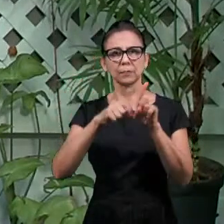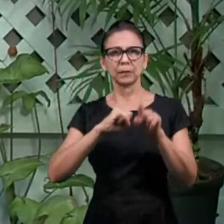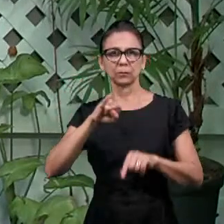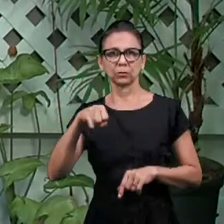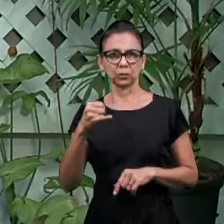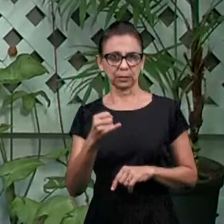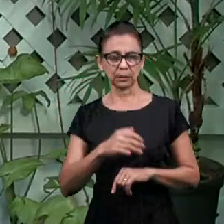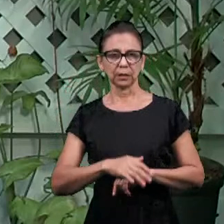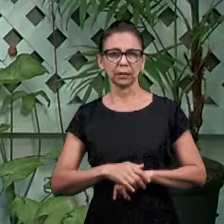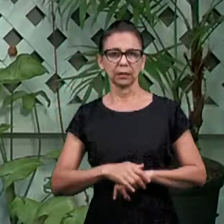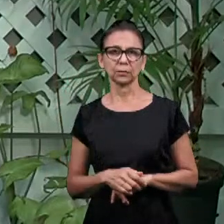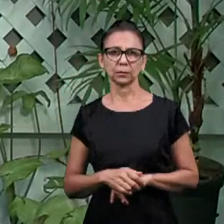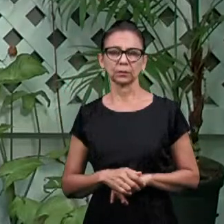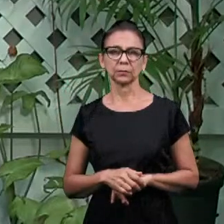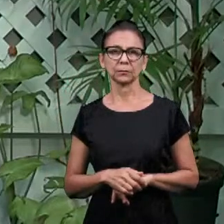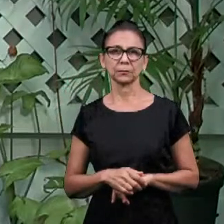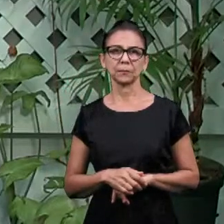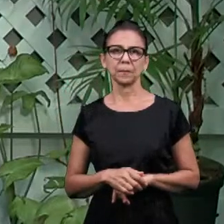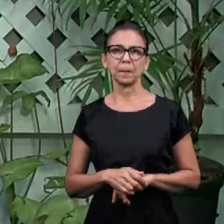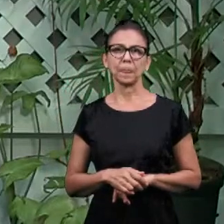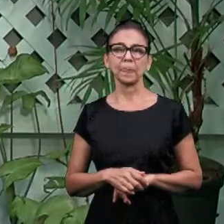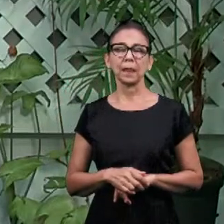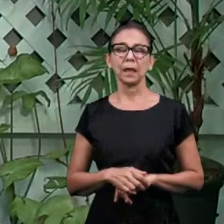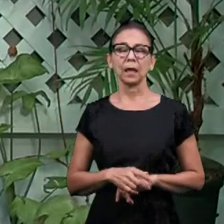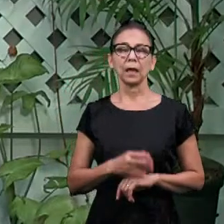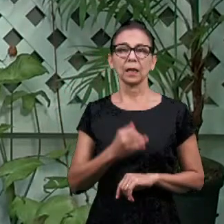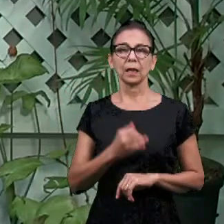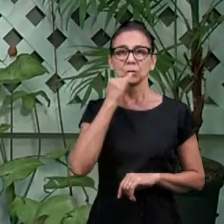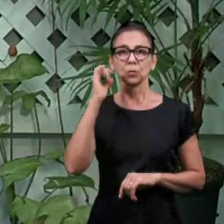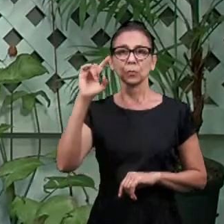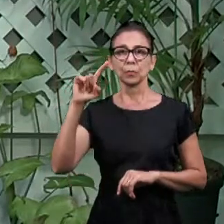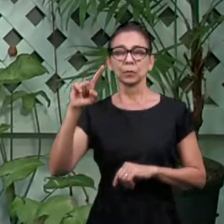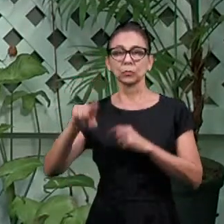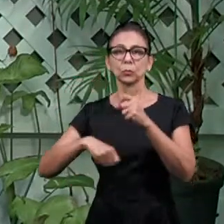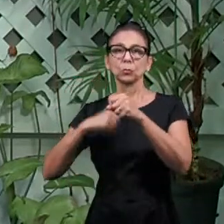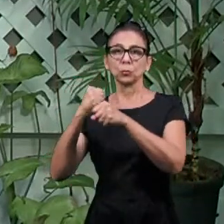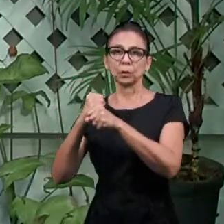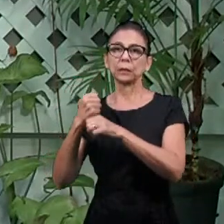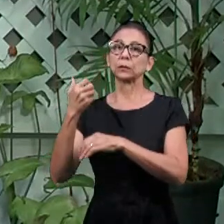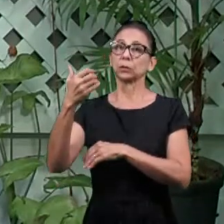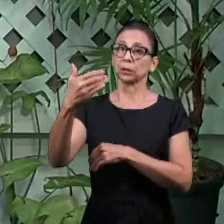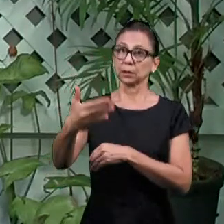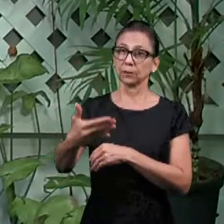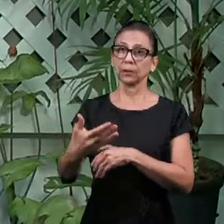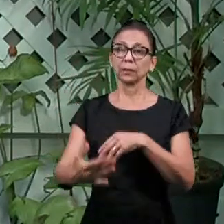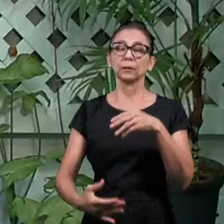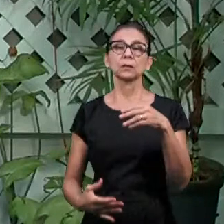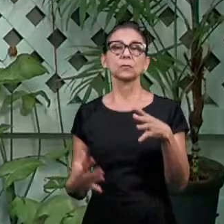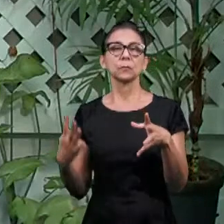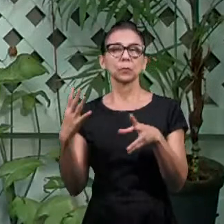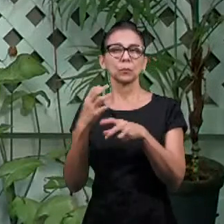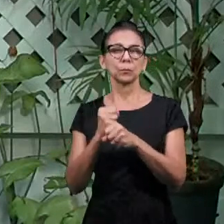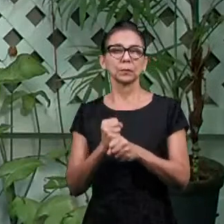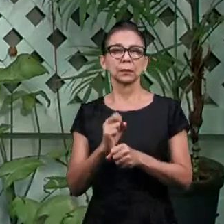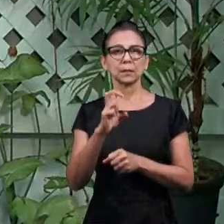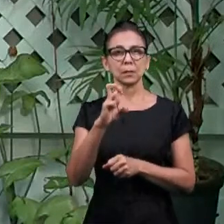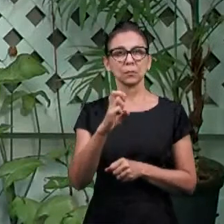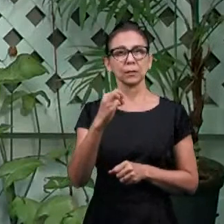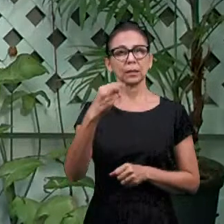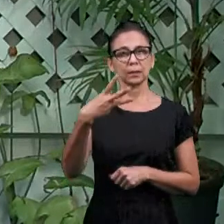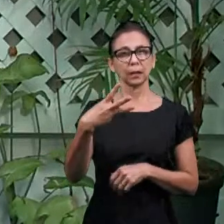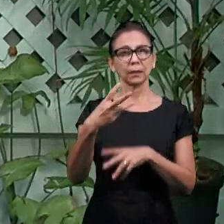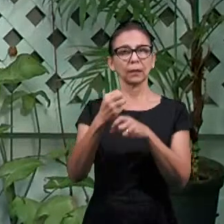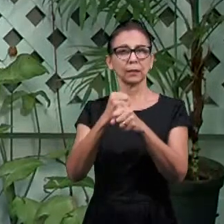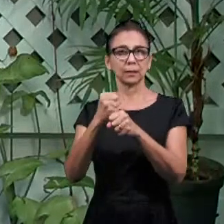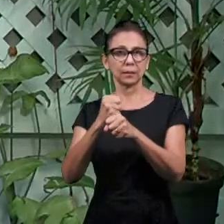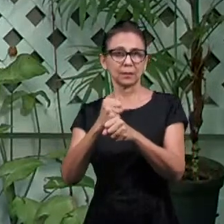ano, nós estaremos completando 53 anos de existência, podemos dizer,